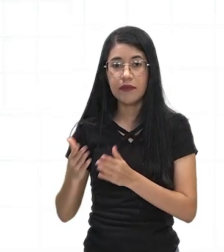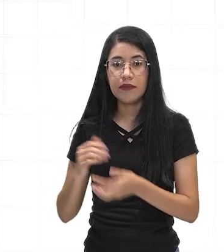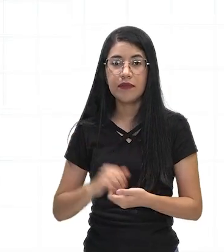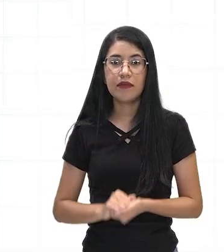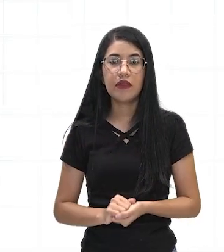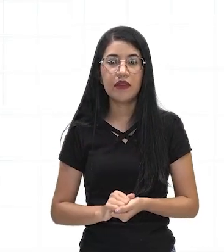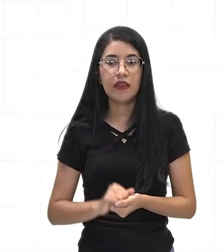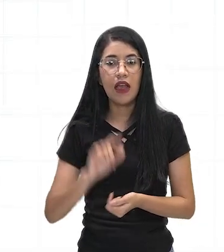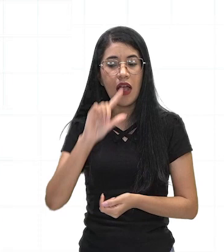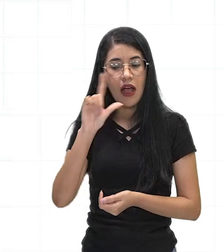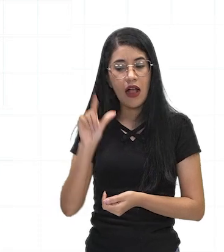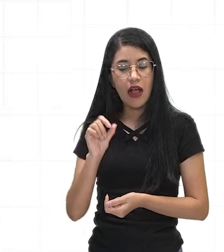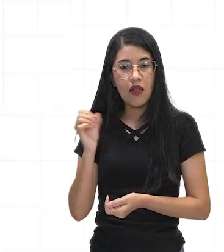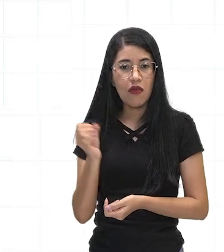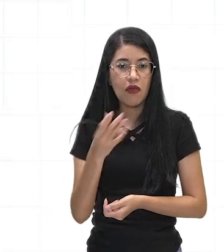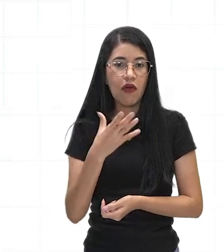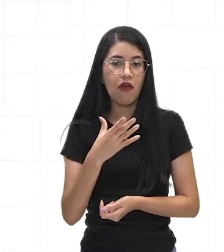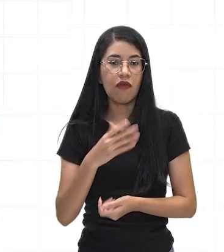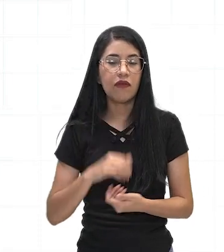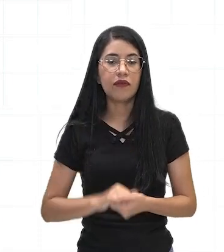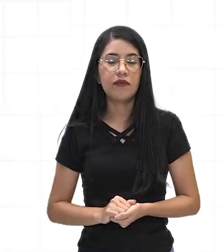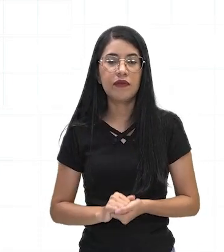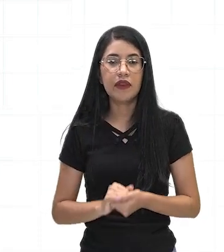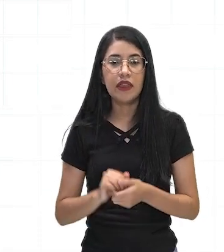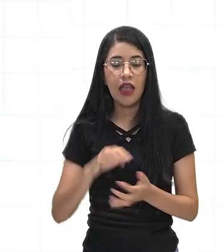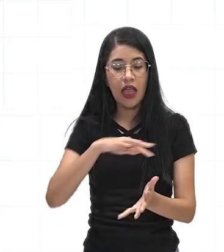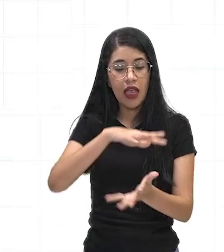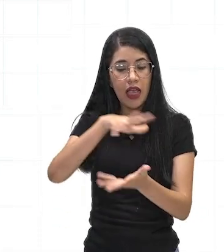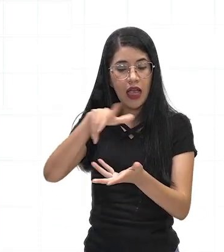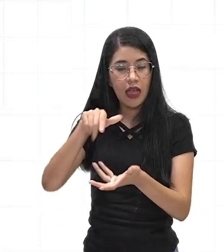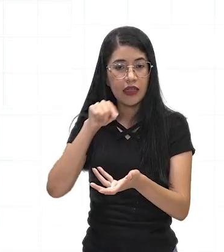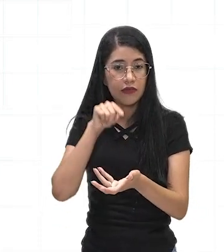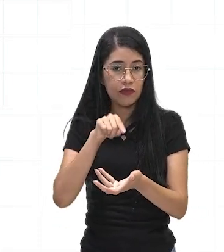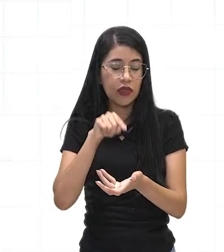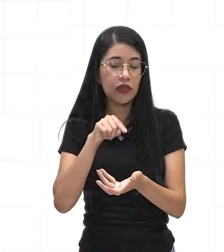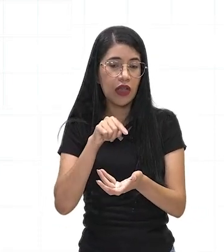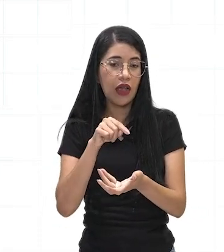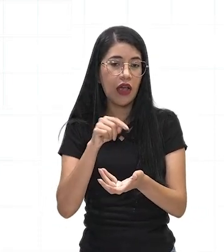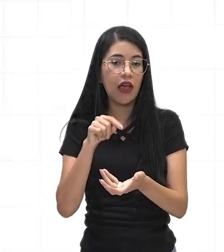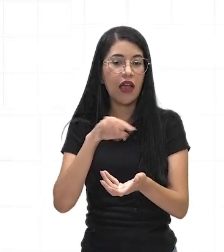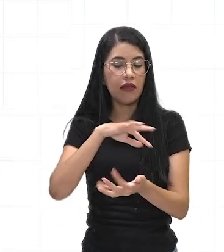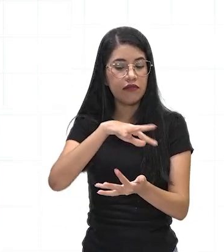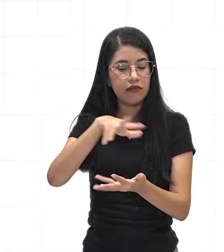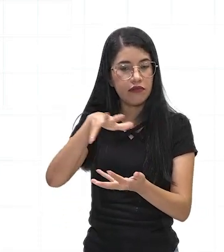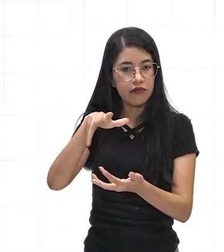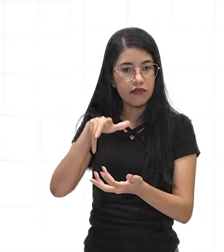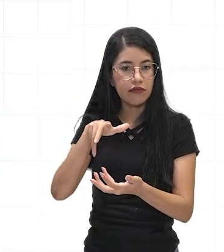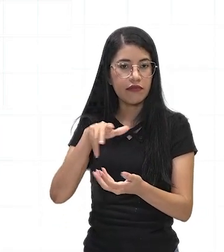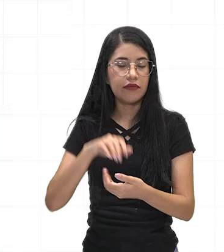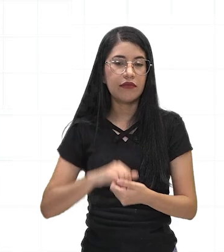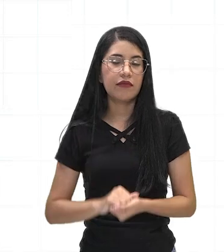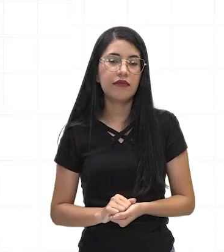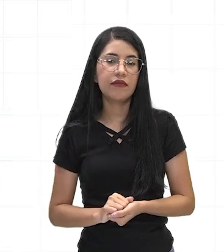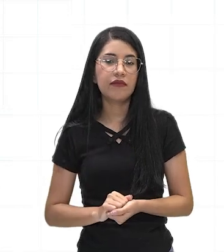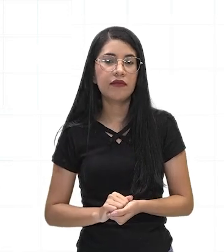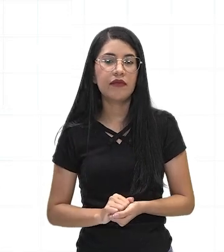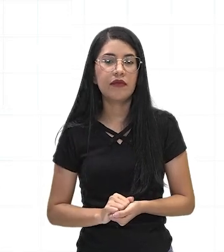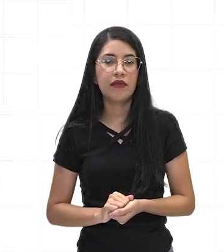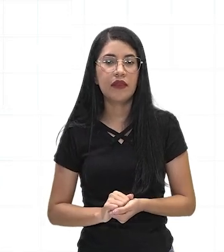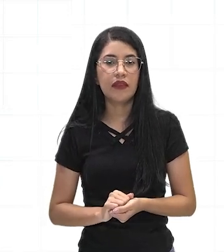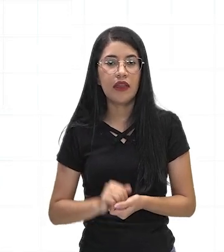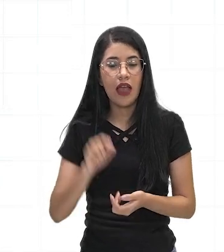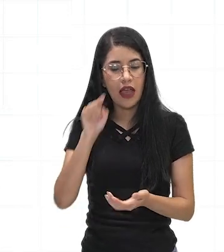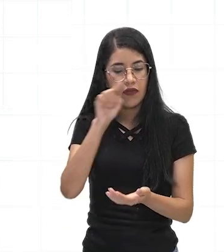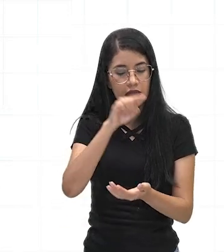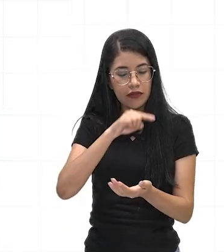com a gente. Nós temos lá no centro novamente a Terra, né, fazendo o seu movimento ali de rotação. E aí, em